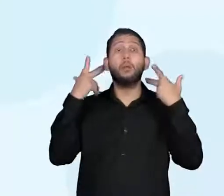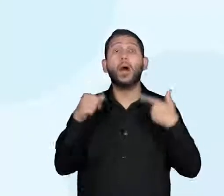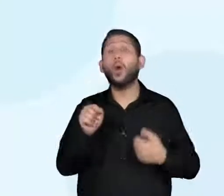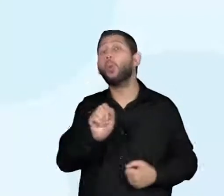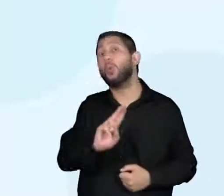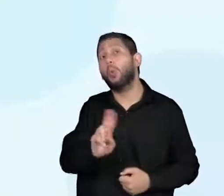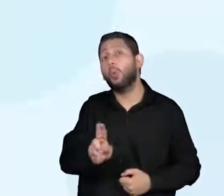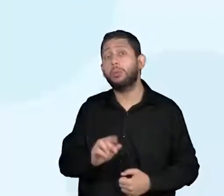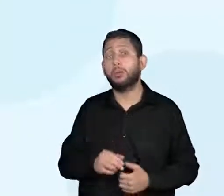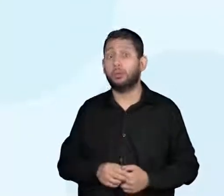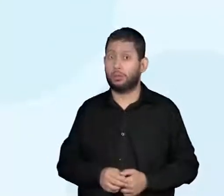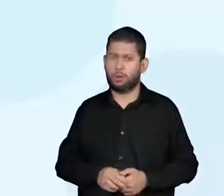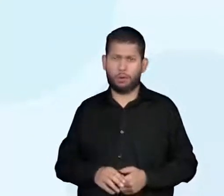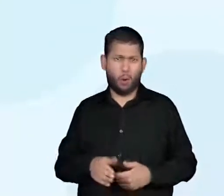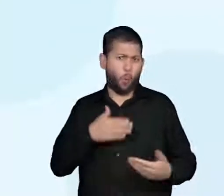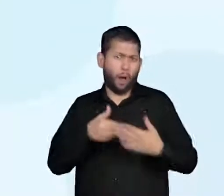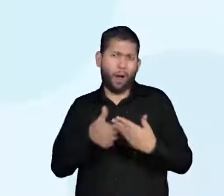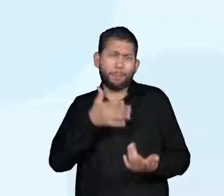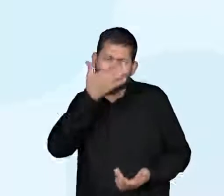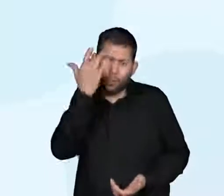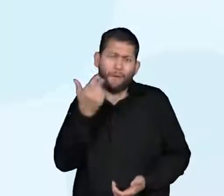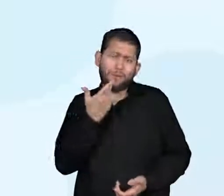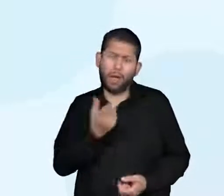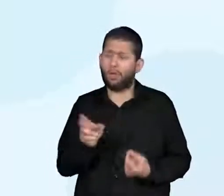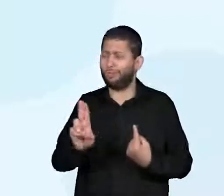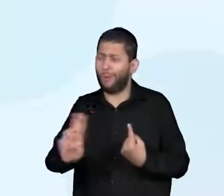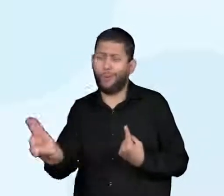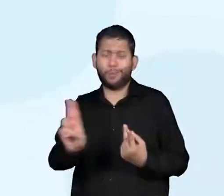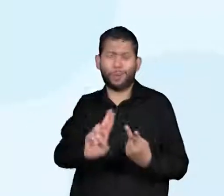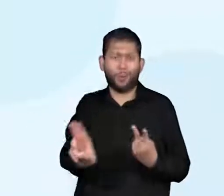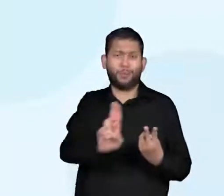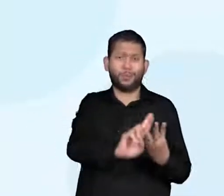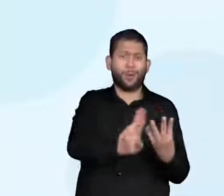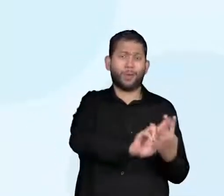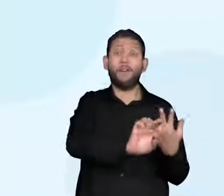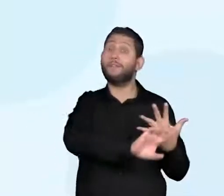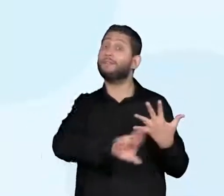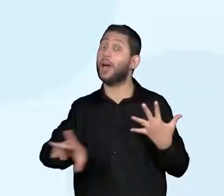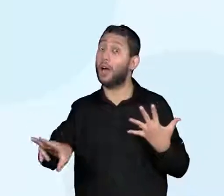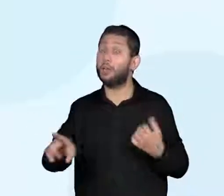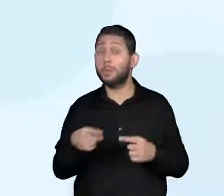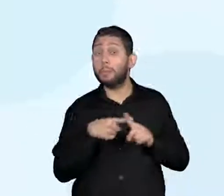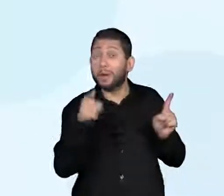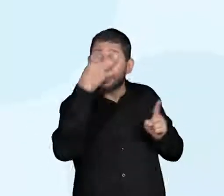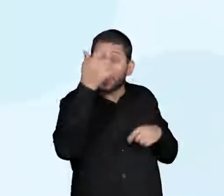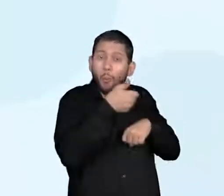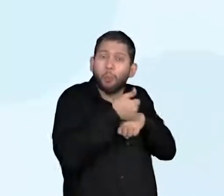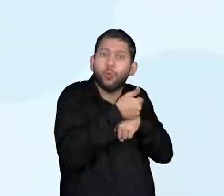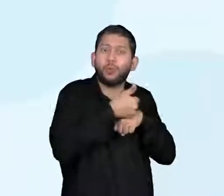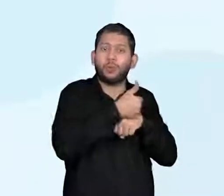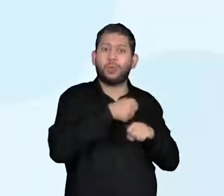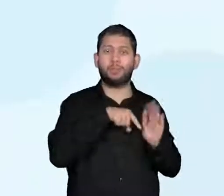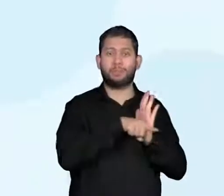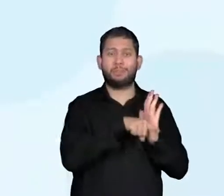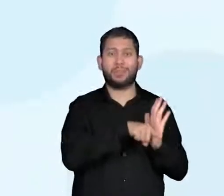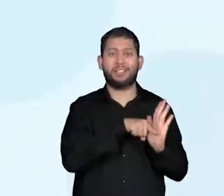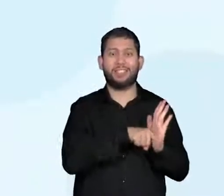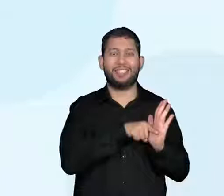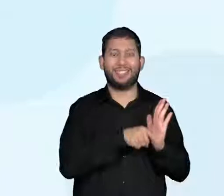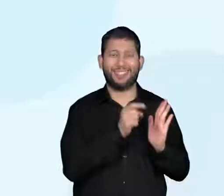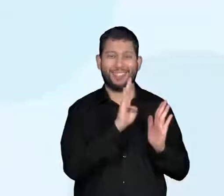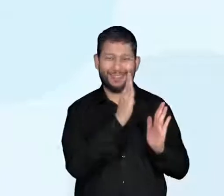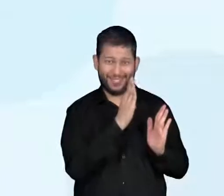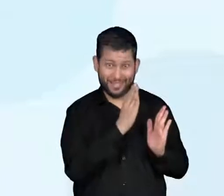Nome científico, onde vive, a gente já fez essa leitura pensando nessas características. No meu